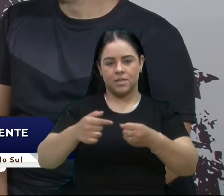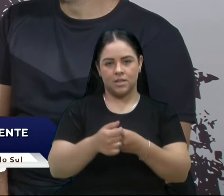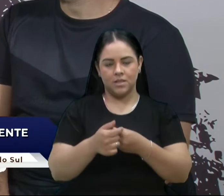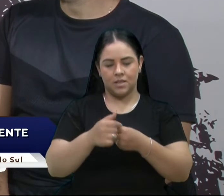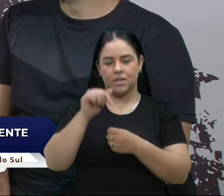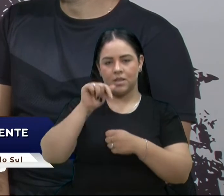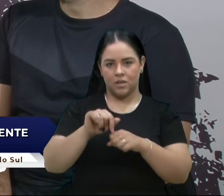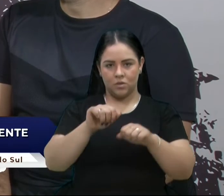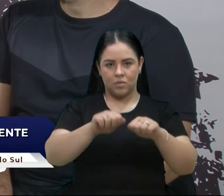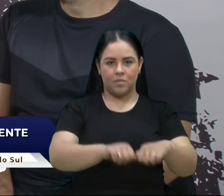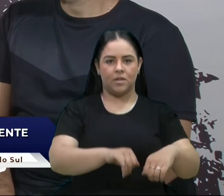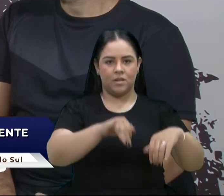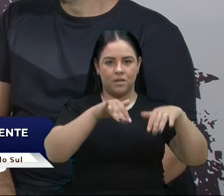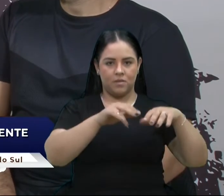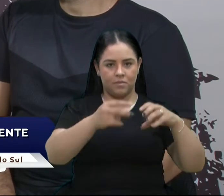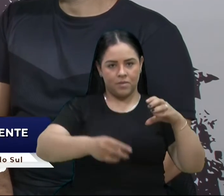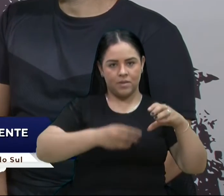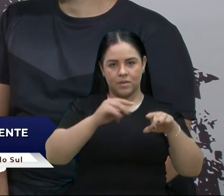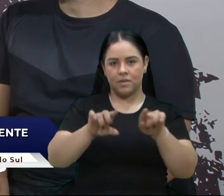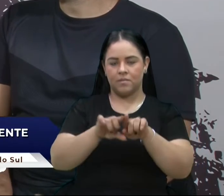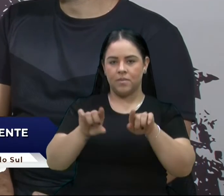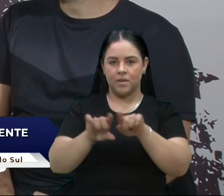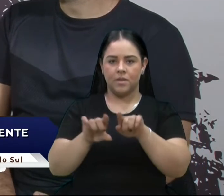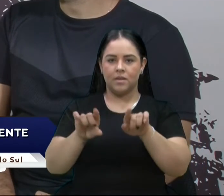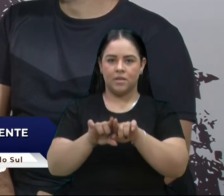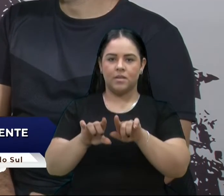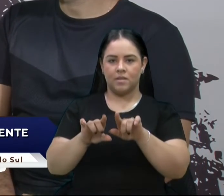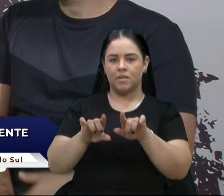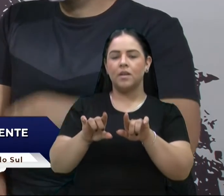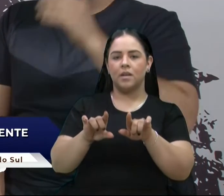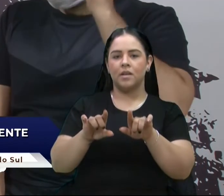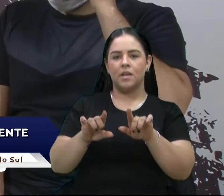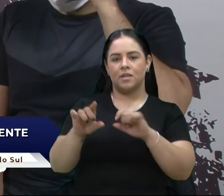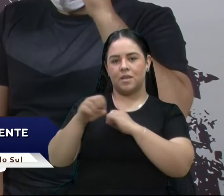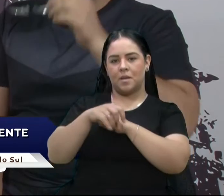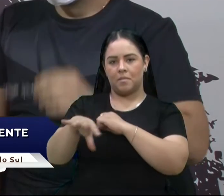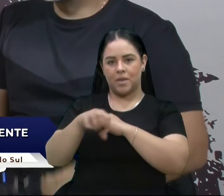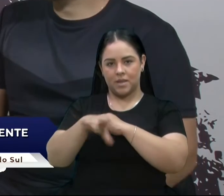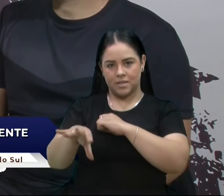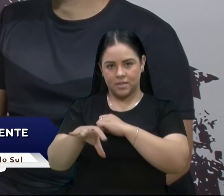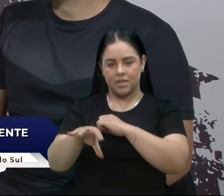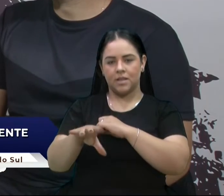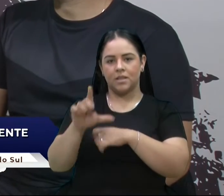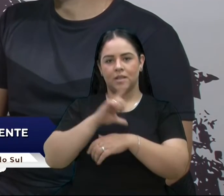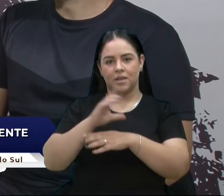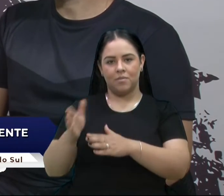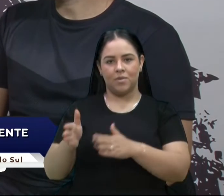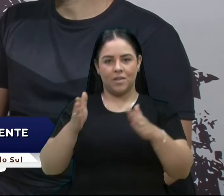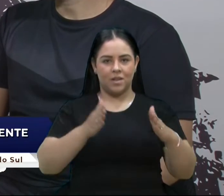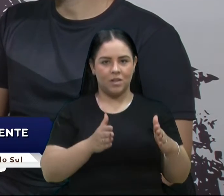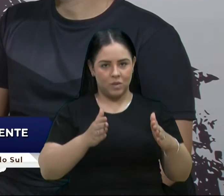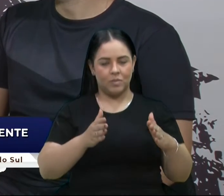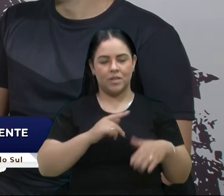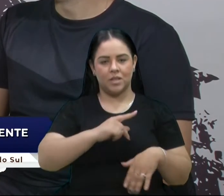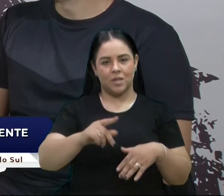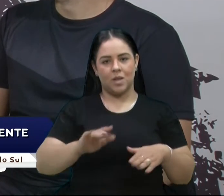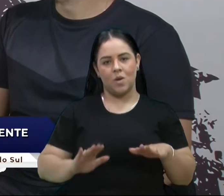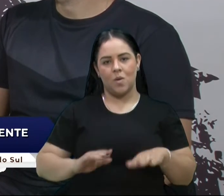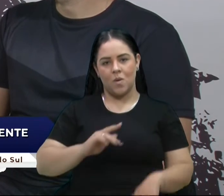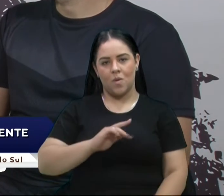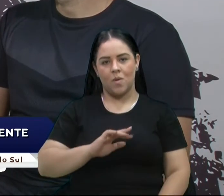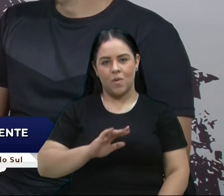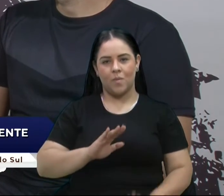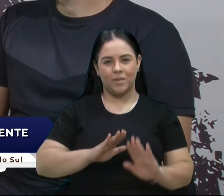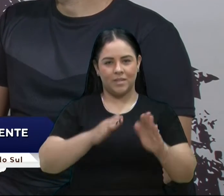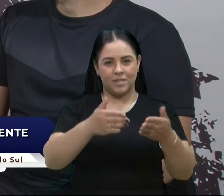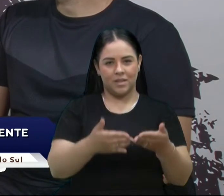da Câmara como nos veículos locais, né, os veículos de imprensa. Aqui ao meu lado está o presidente da comissão, que coordenou os trabalhos